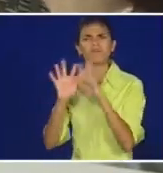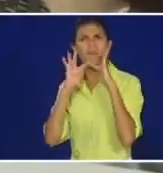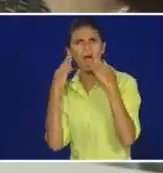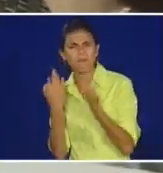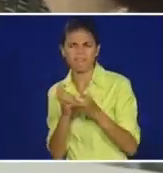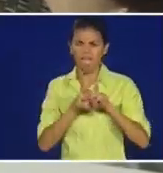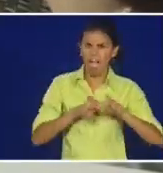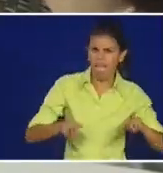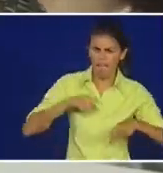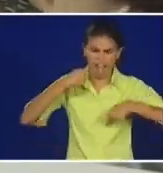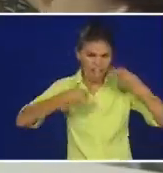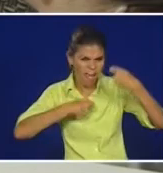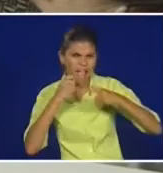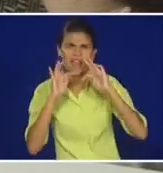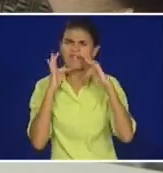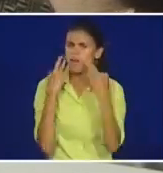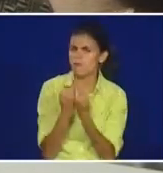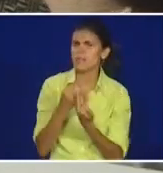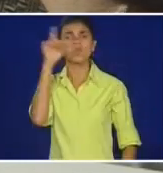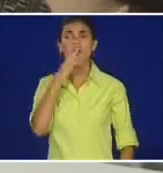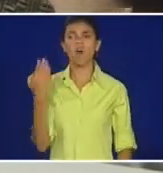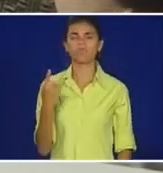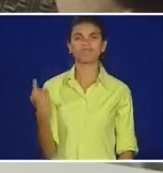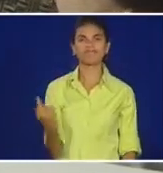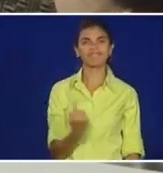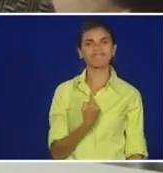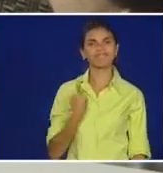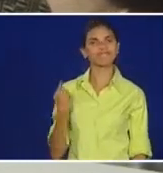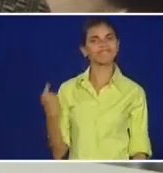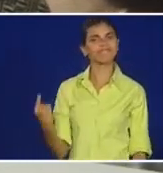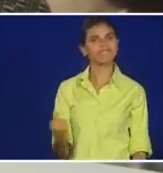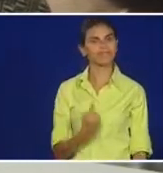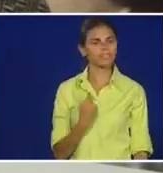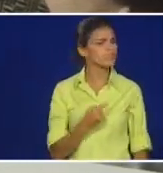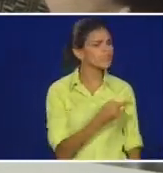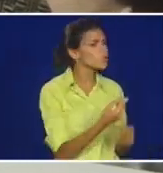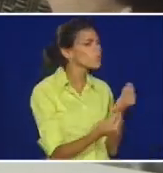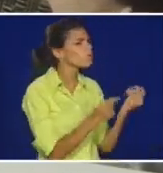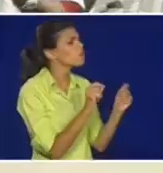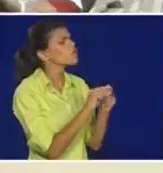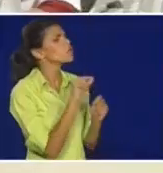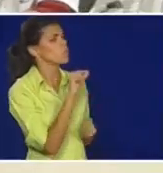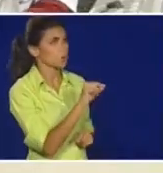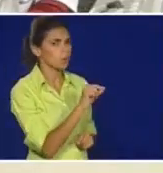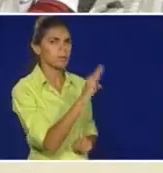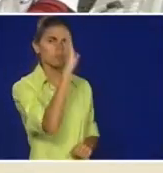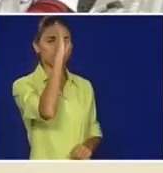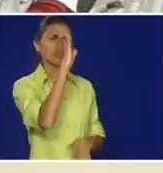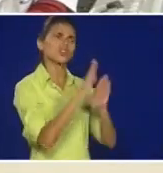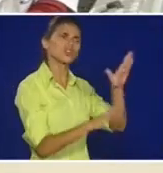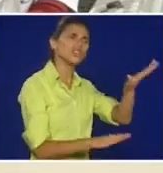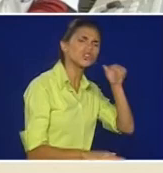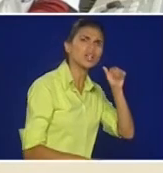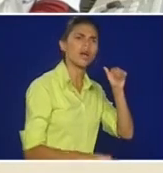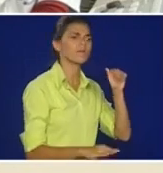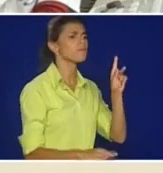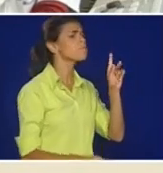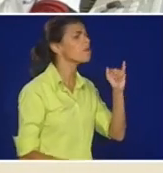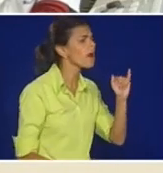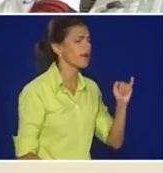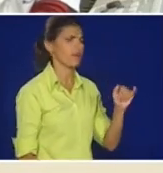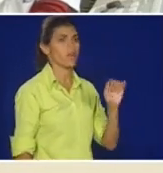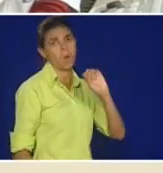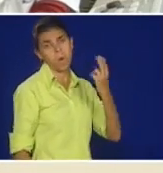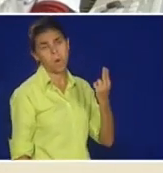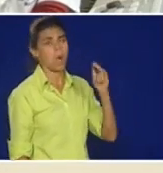Ele participava de reuniões de família, nos almoços de semana, mas hoje em dia ele tem se isolado. O que vocês têm que fazer, Marina, é